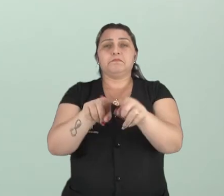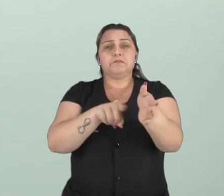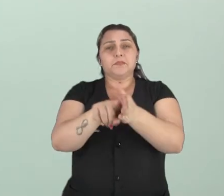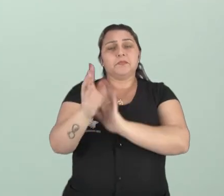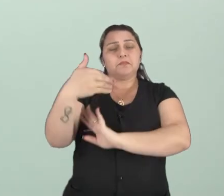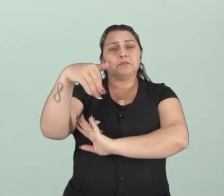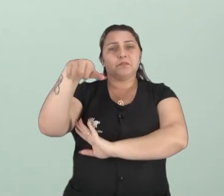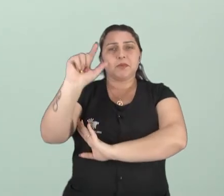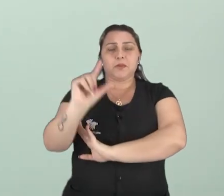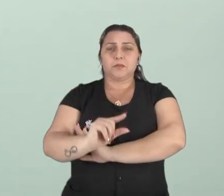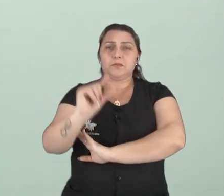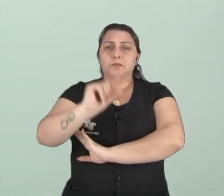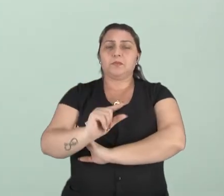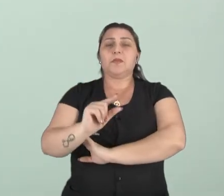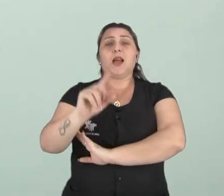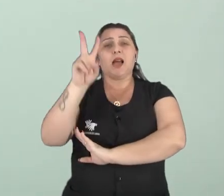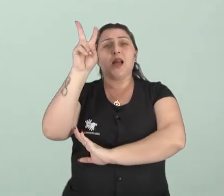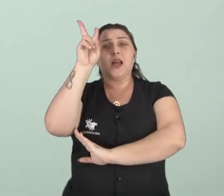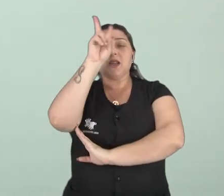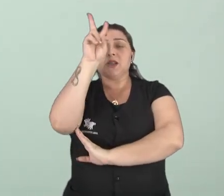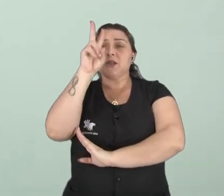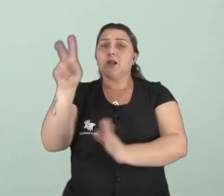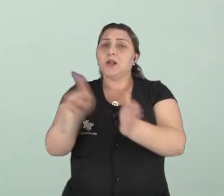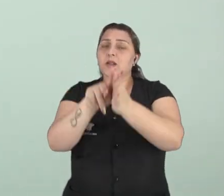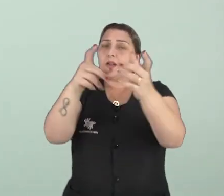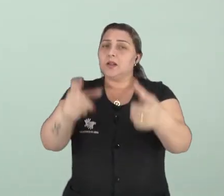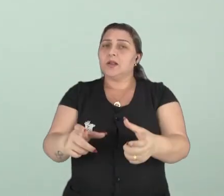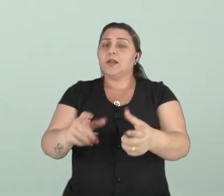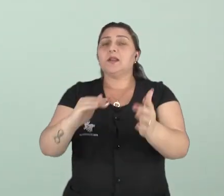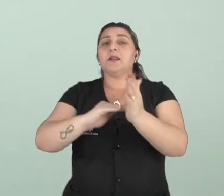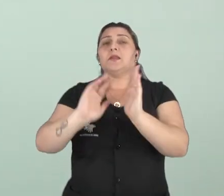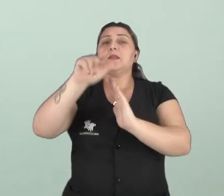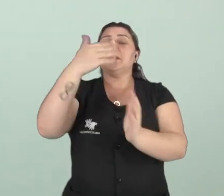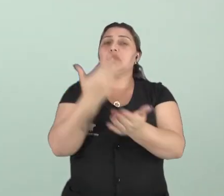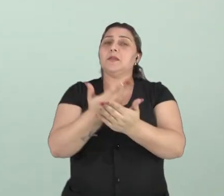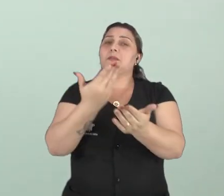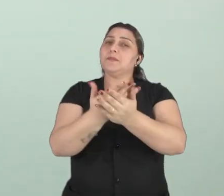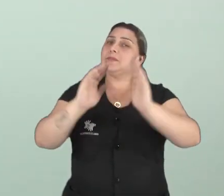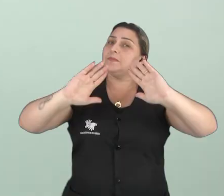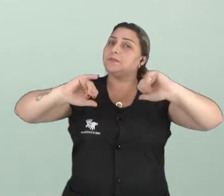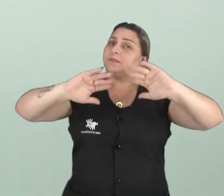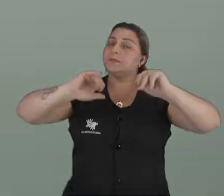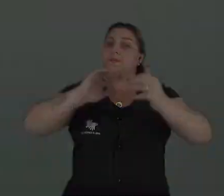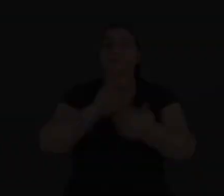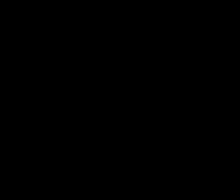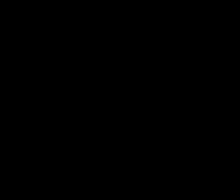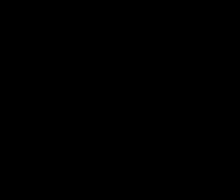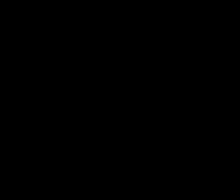Pesquisem mais um pouco sobre a nossa história local, né, isso? E até o próximo encontro. Tchau!